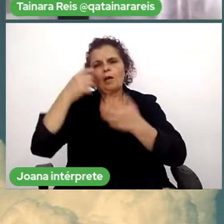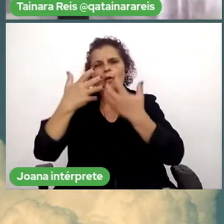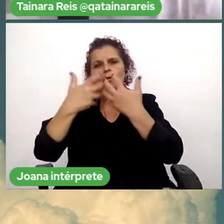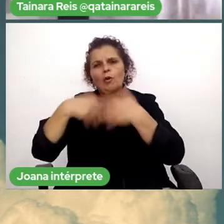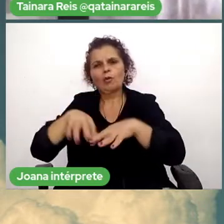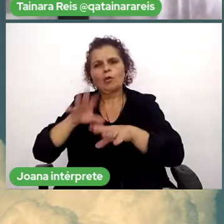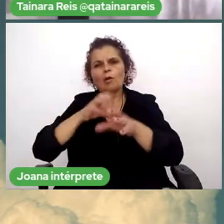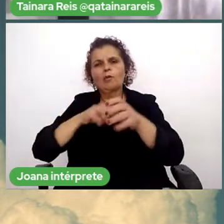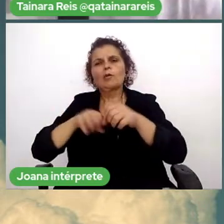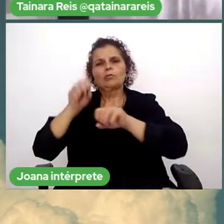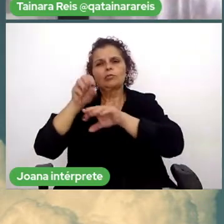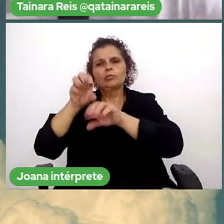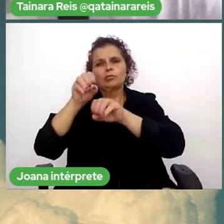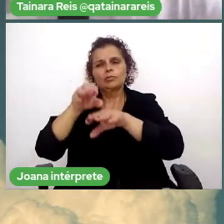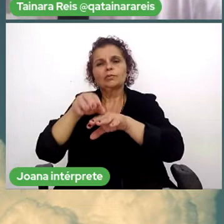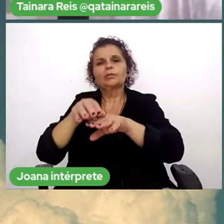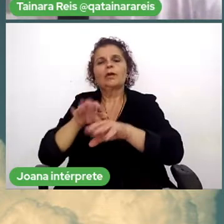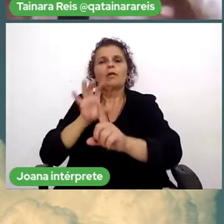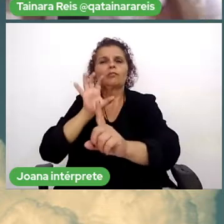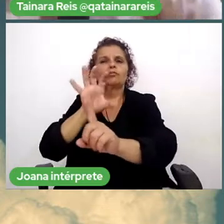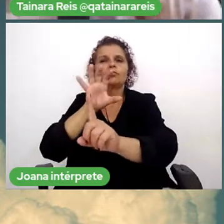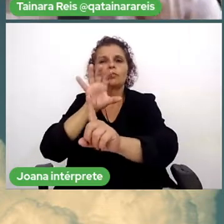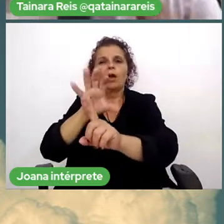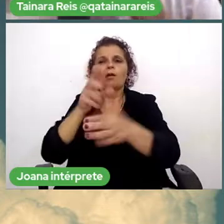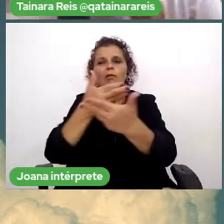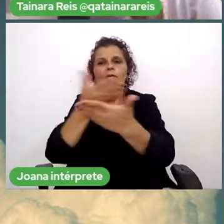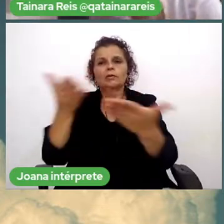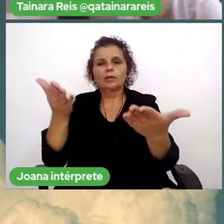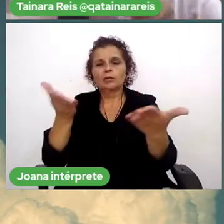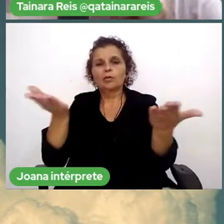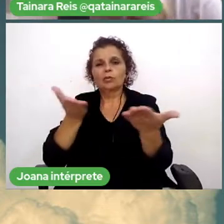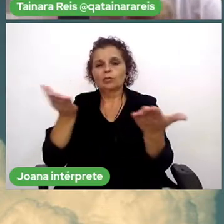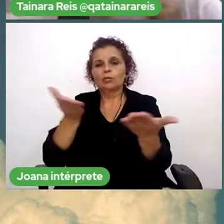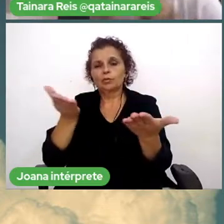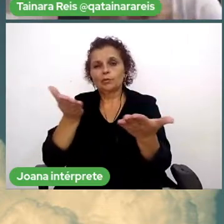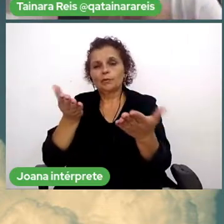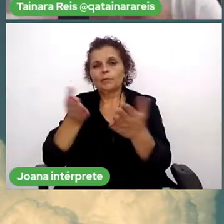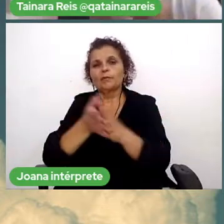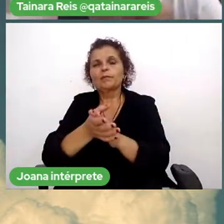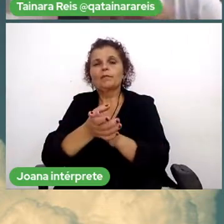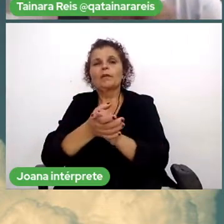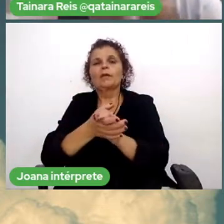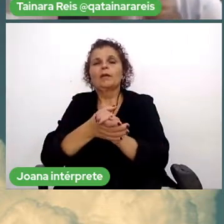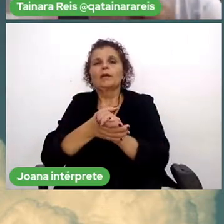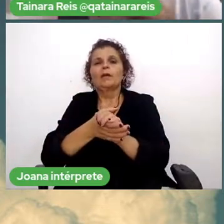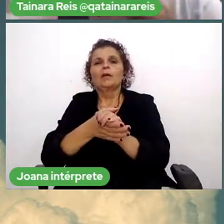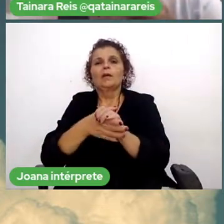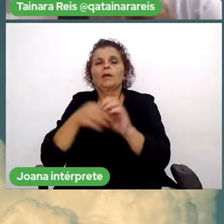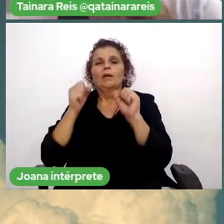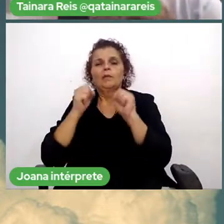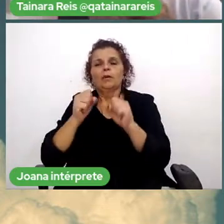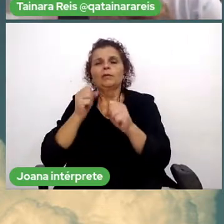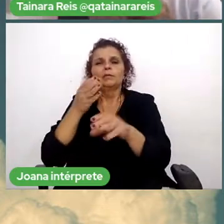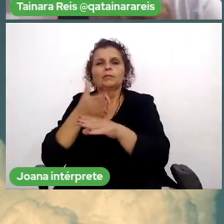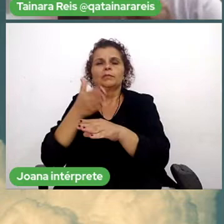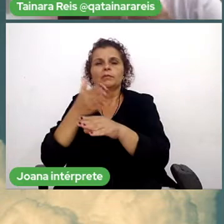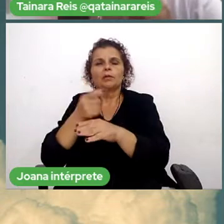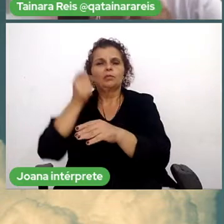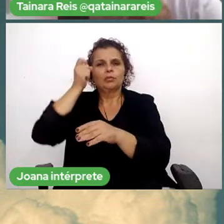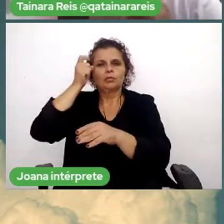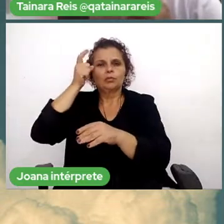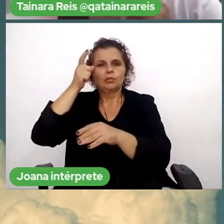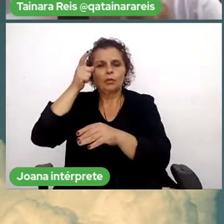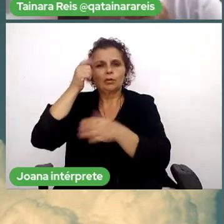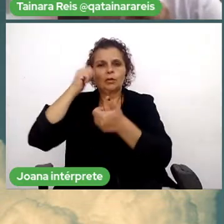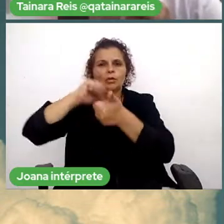hoje. Então, a abordagem Shift Left pode e deve fazer parte de uma cultura de qualidade